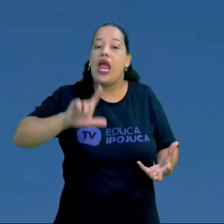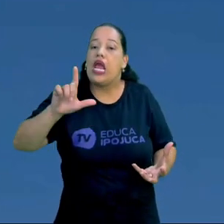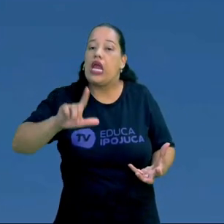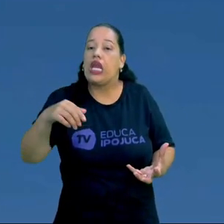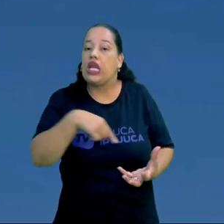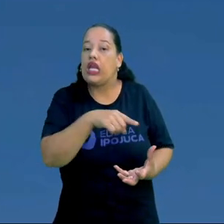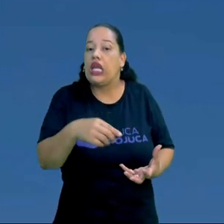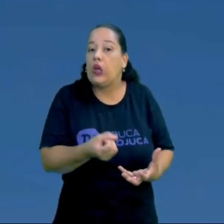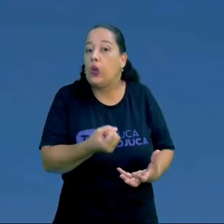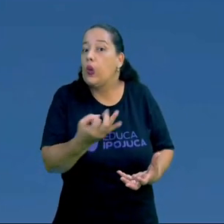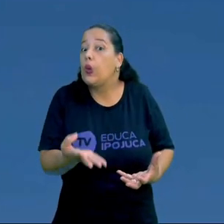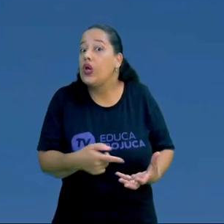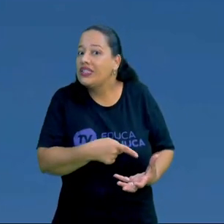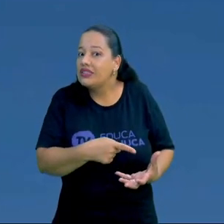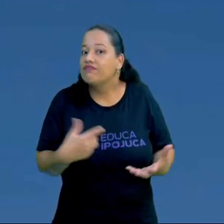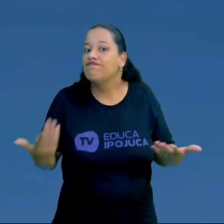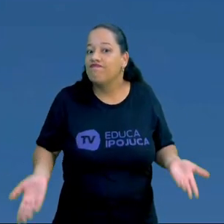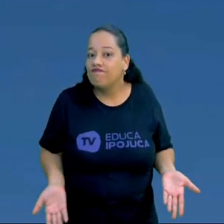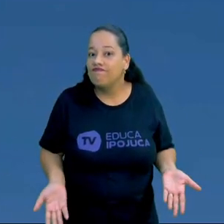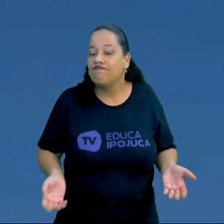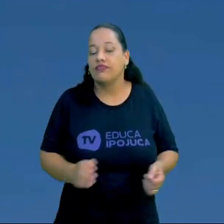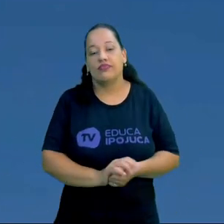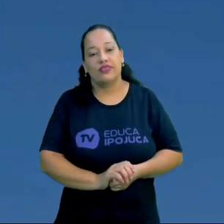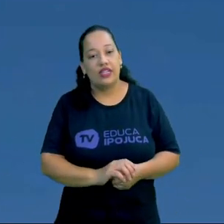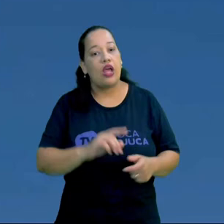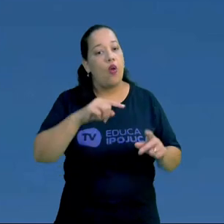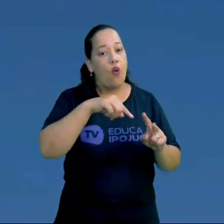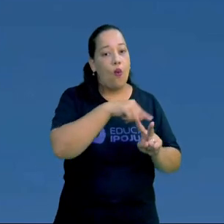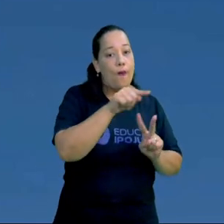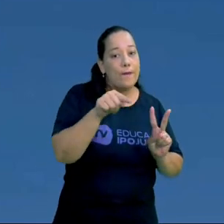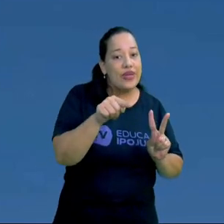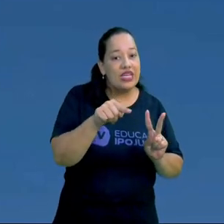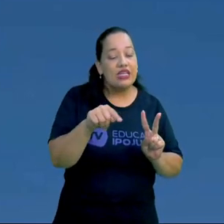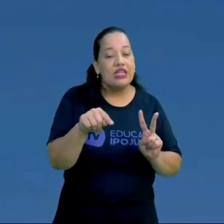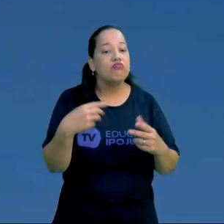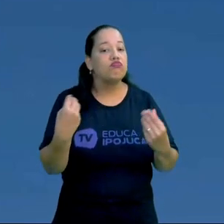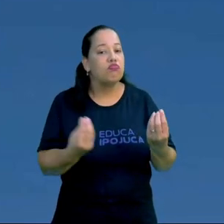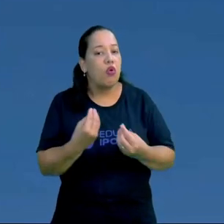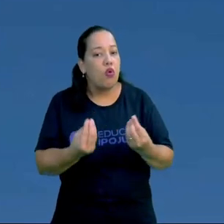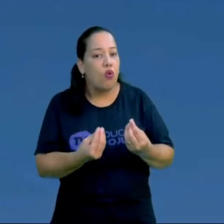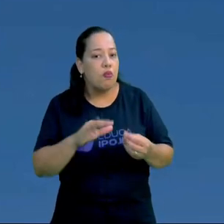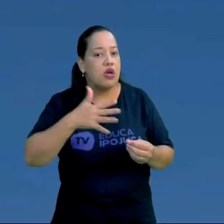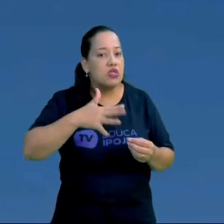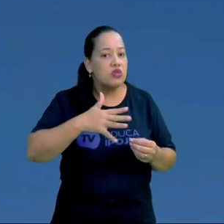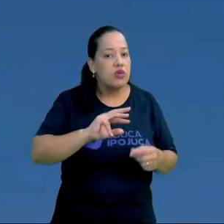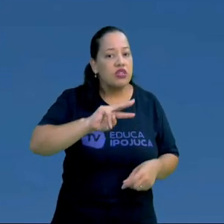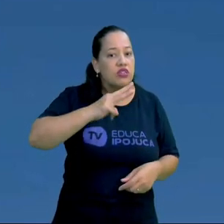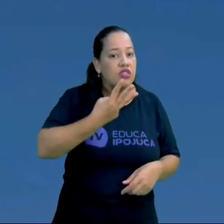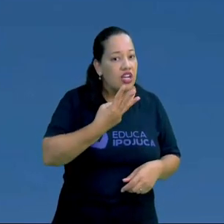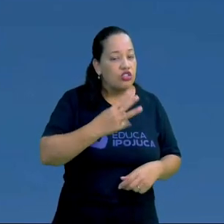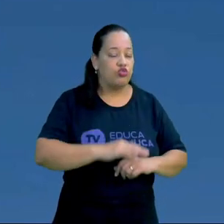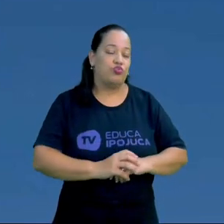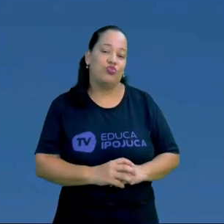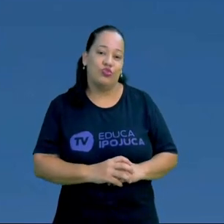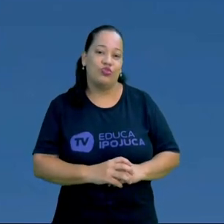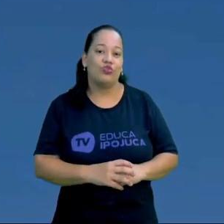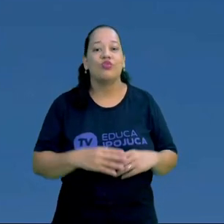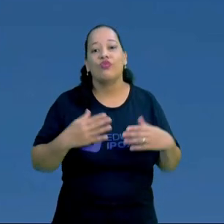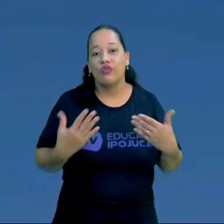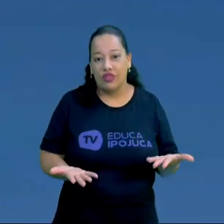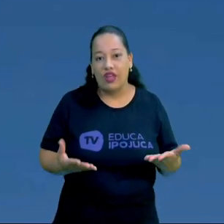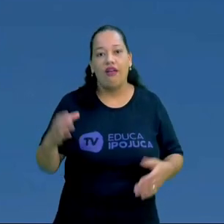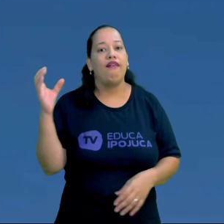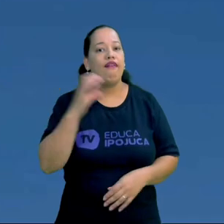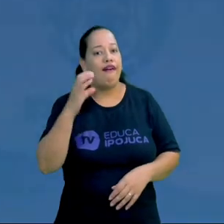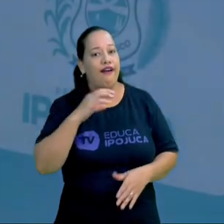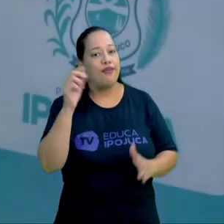desse reservatório. E o π está aproximadamente ou igual a 3. Então,